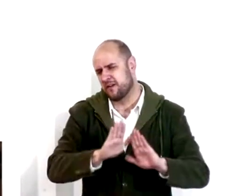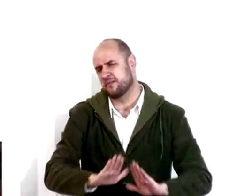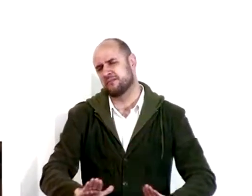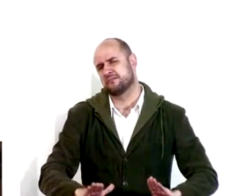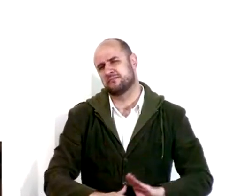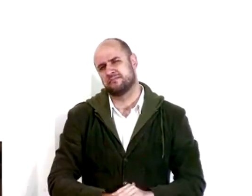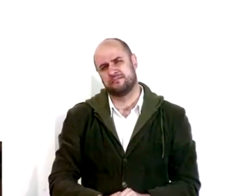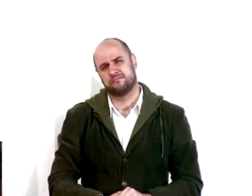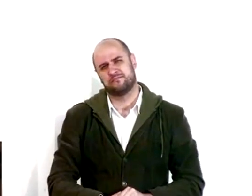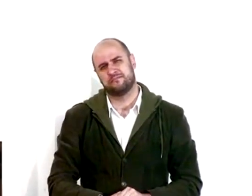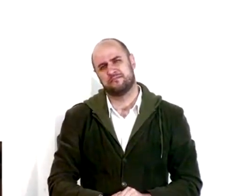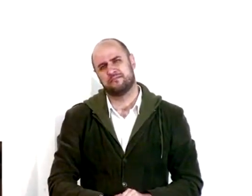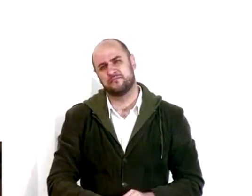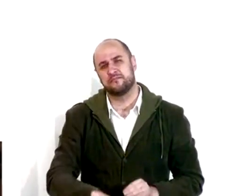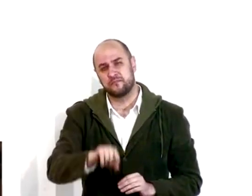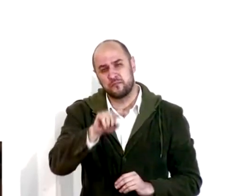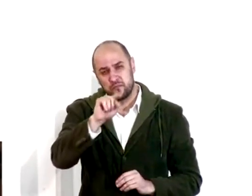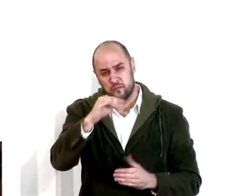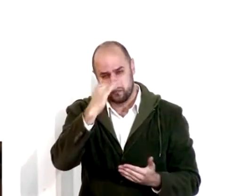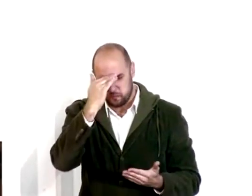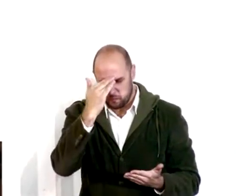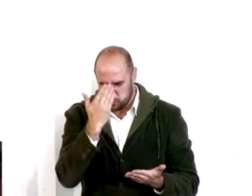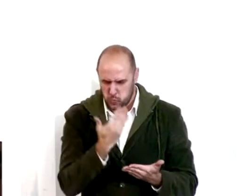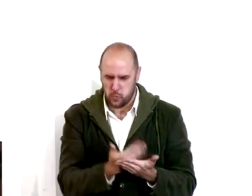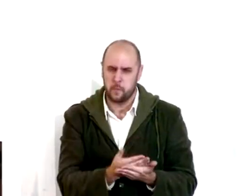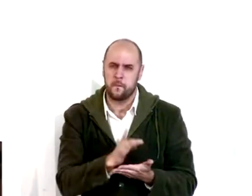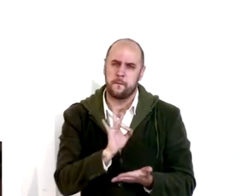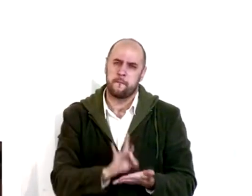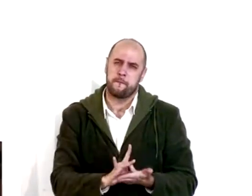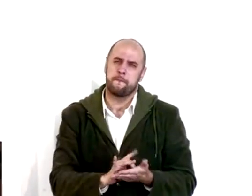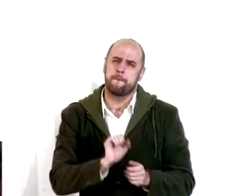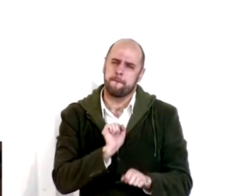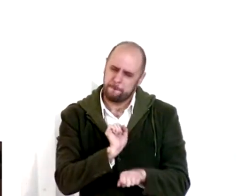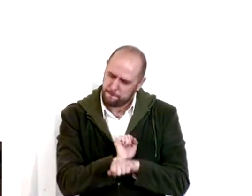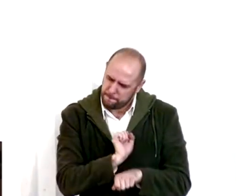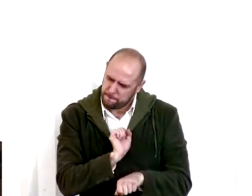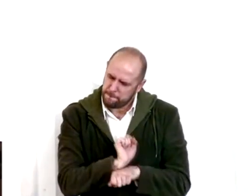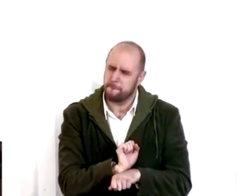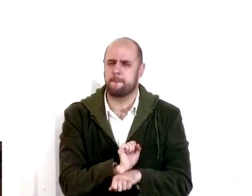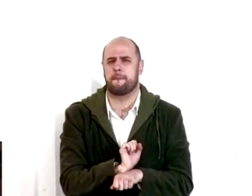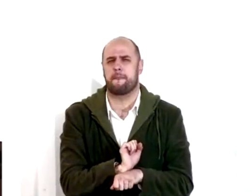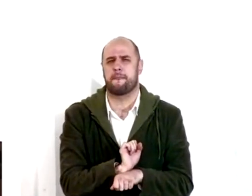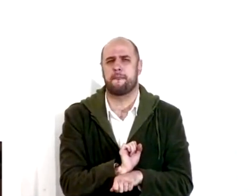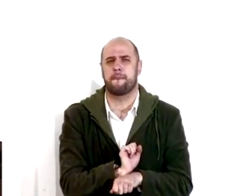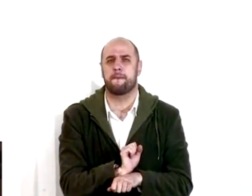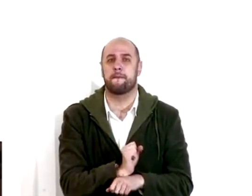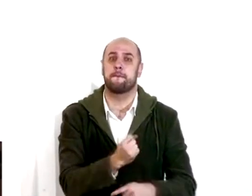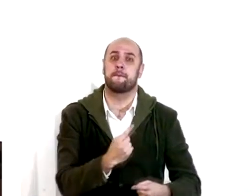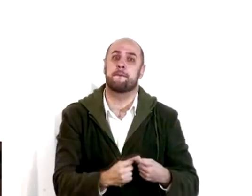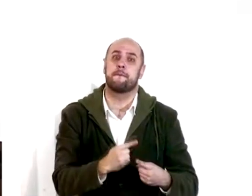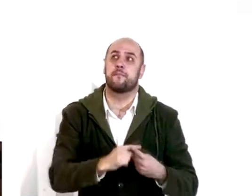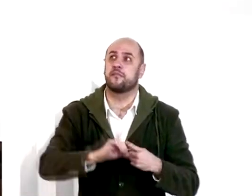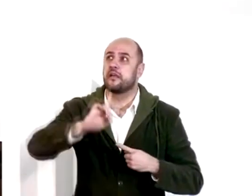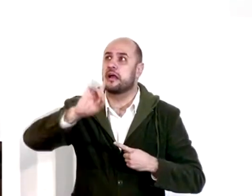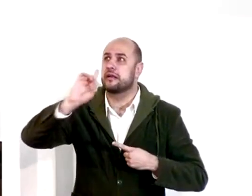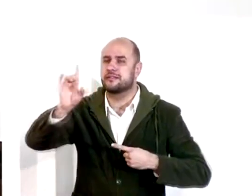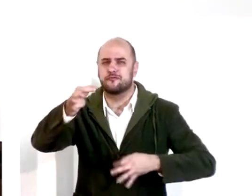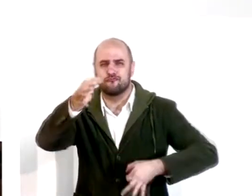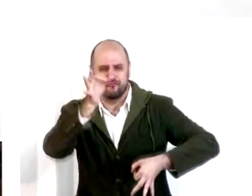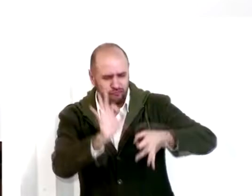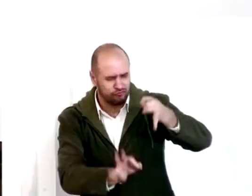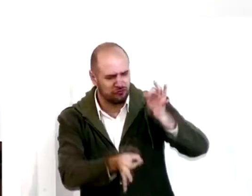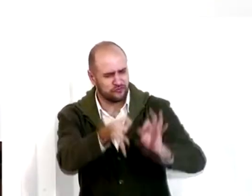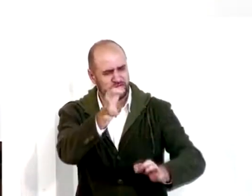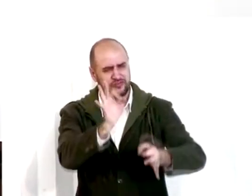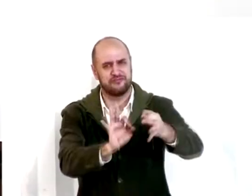E que você confie e aguarde e espere, porque Deus julga a nossa